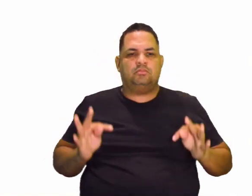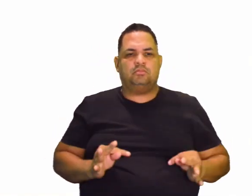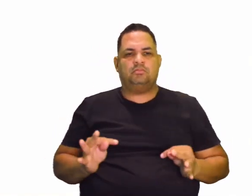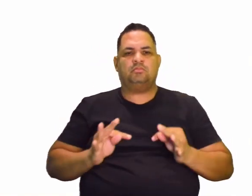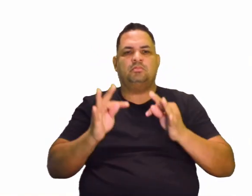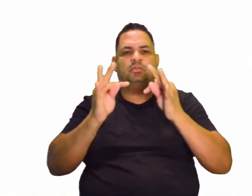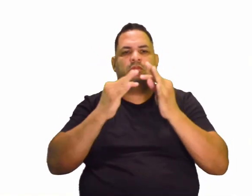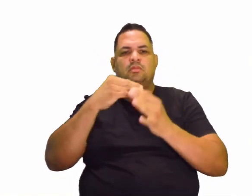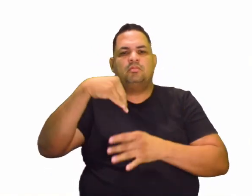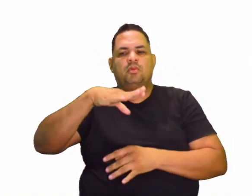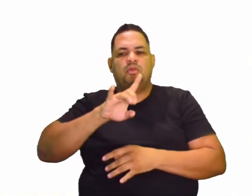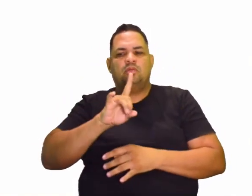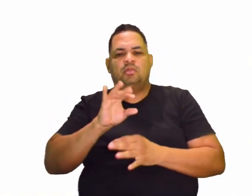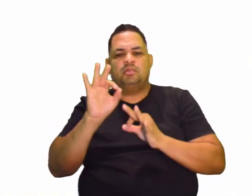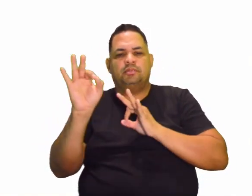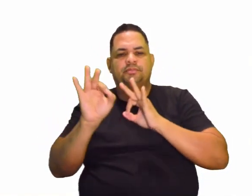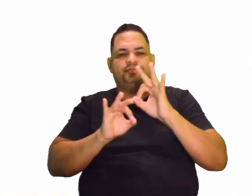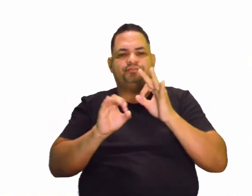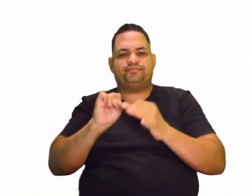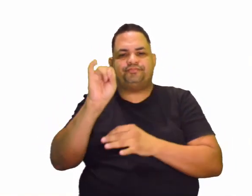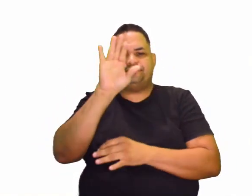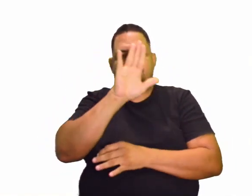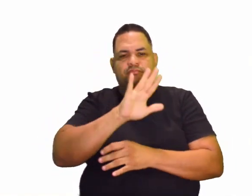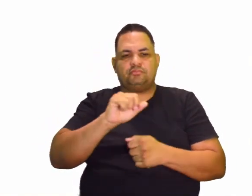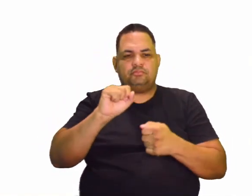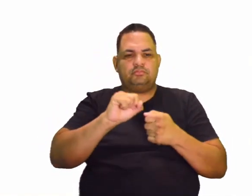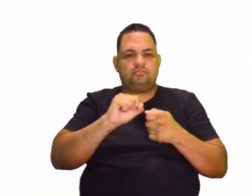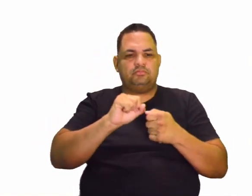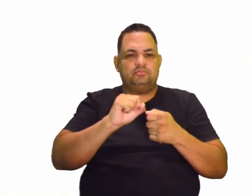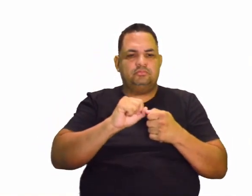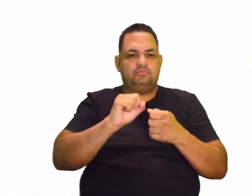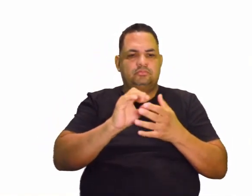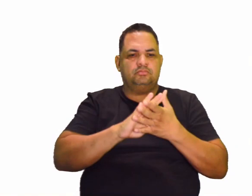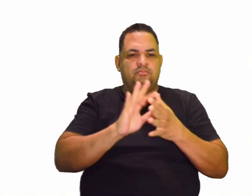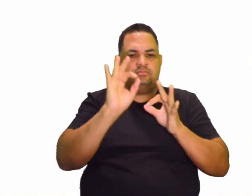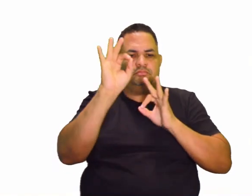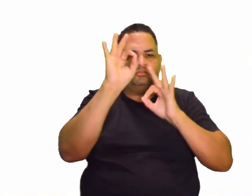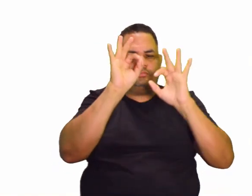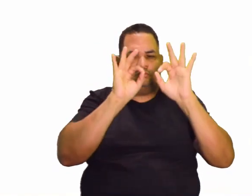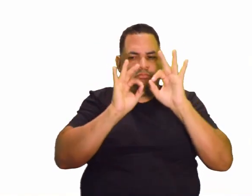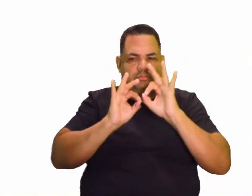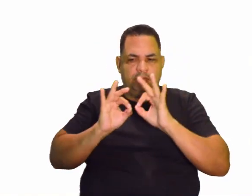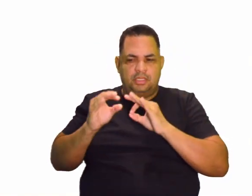a construção ali de imagens feitas por pequenas peças, né? Peças